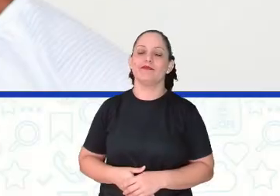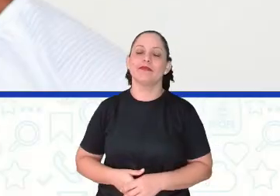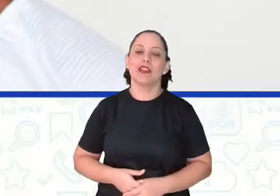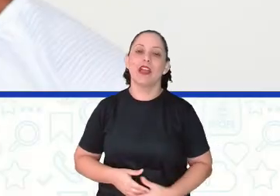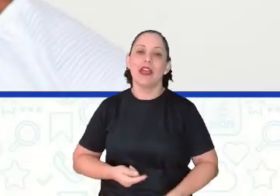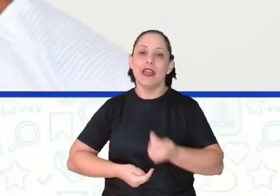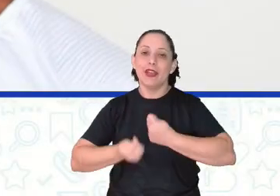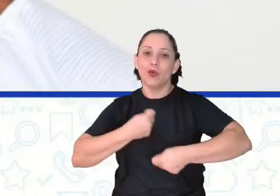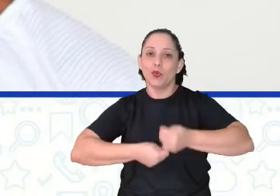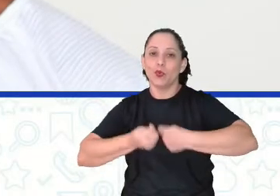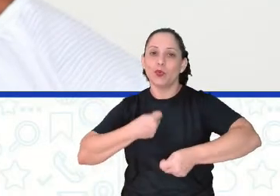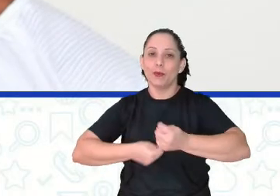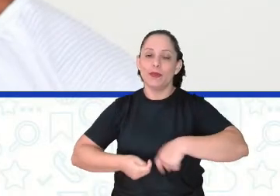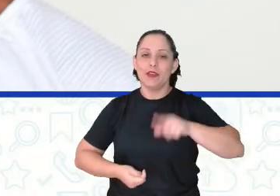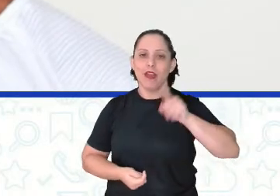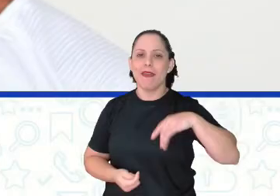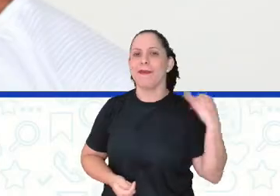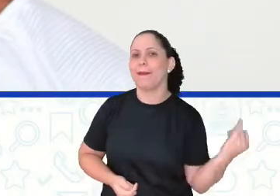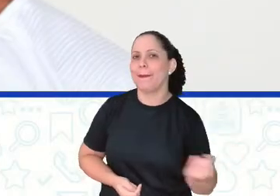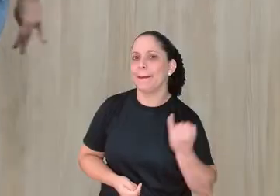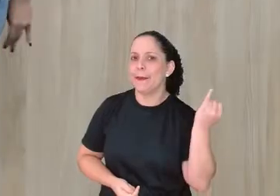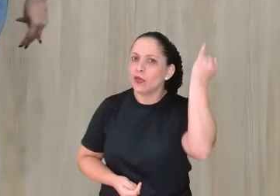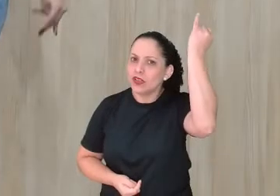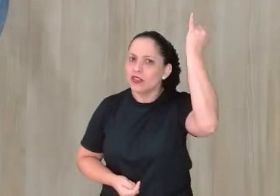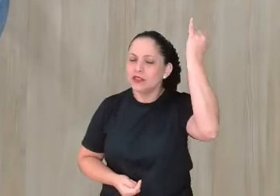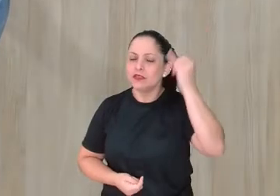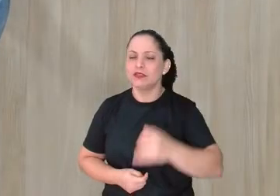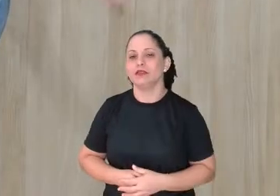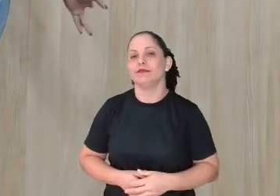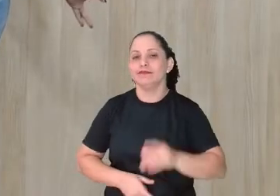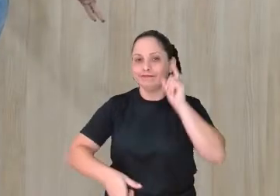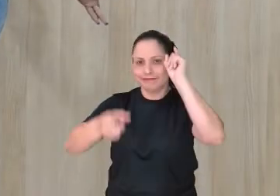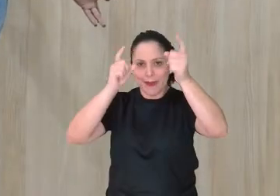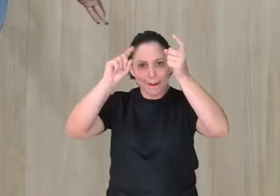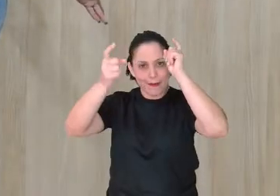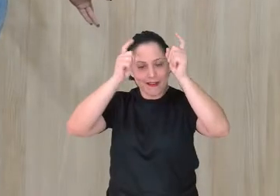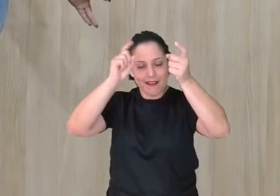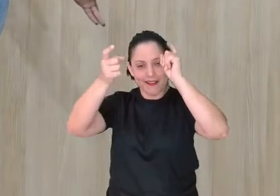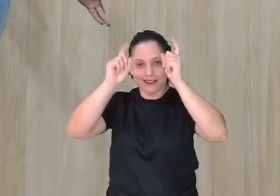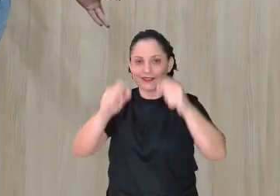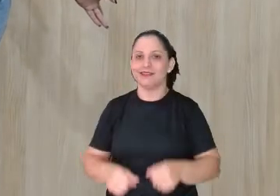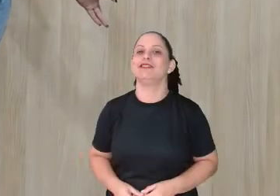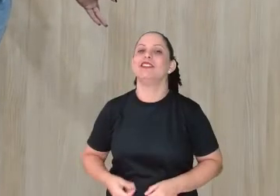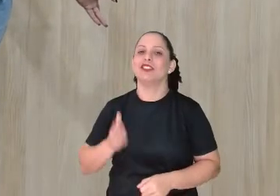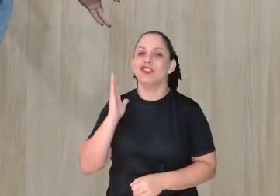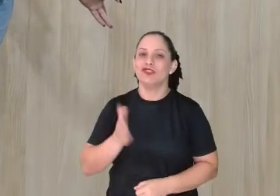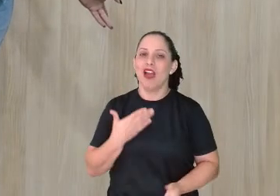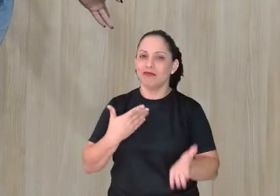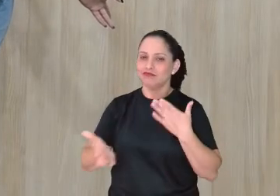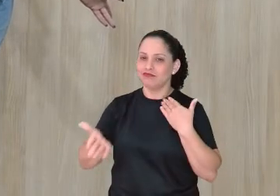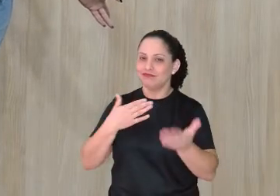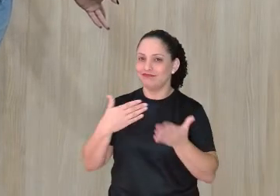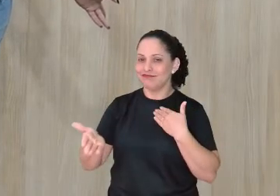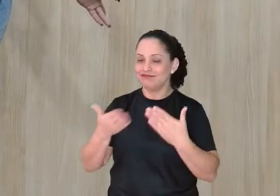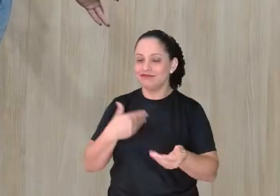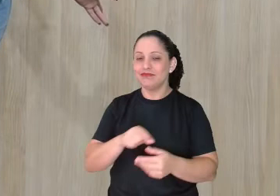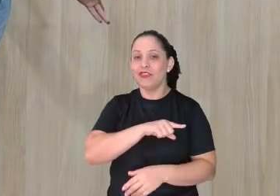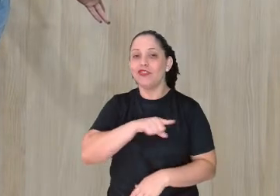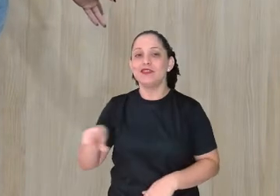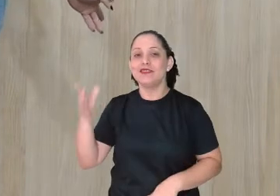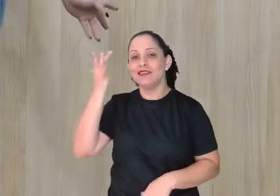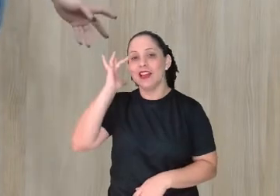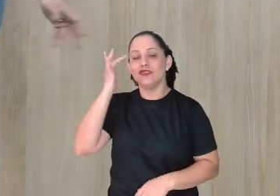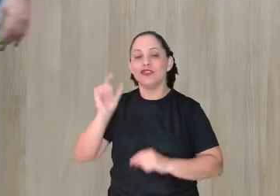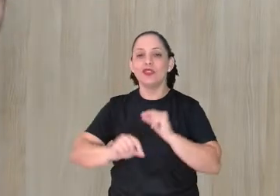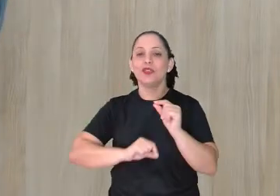economia verde é importante mesmo, então, depois desse debate todo, né, que a gente está fazendo aqui, eu e a professora Vanessa, o que é que vocês acham aí em